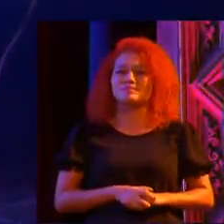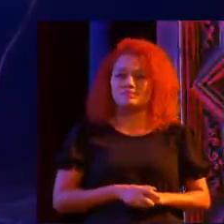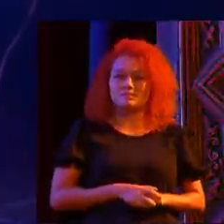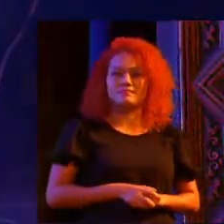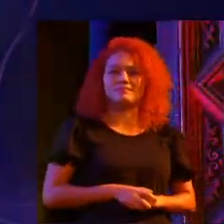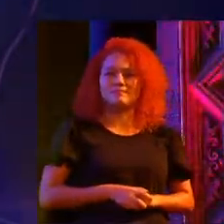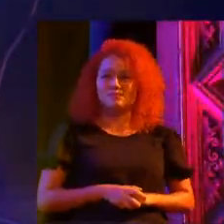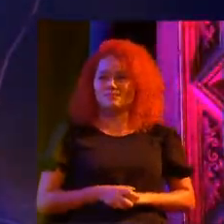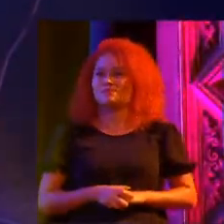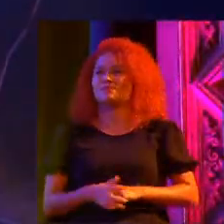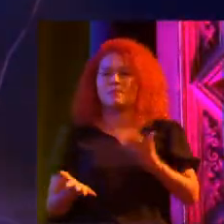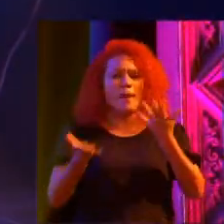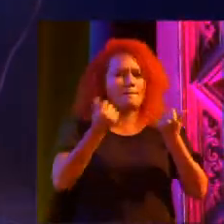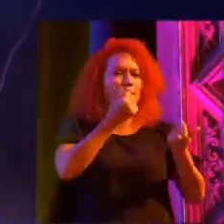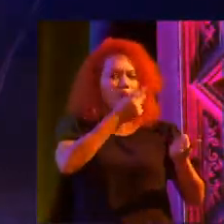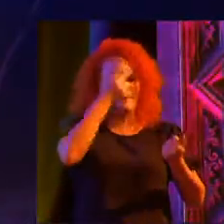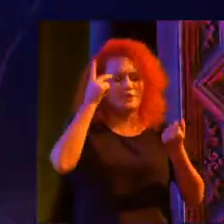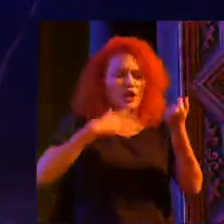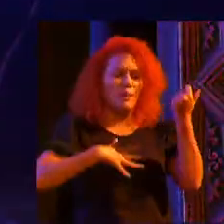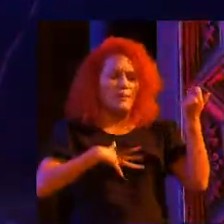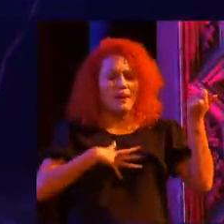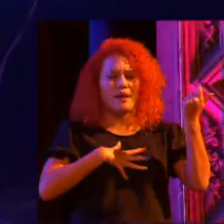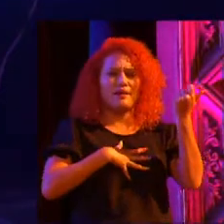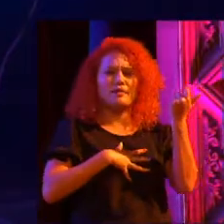Bora, potentes do Brega! Bora logo! Vem!